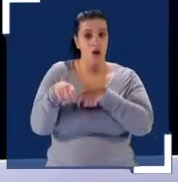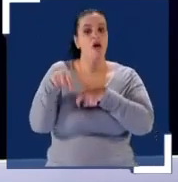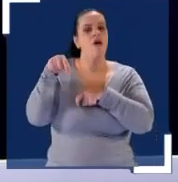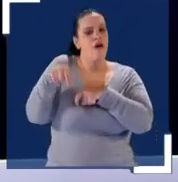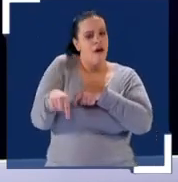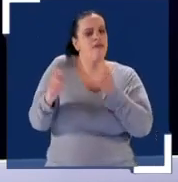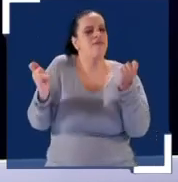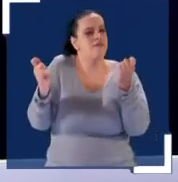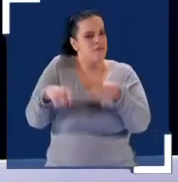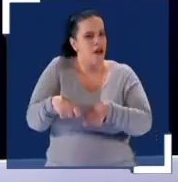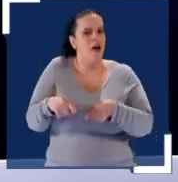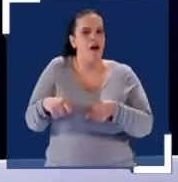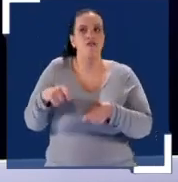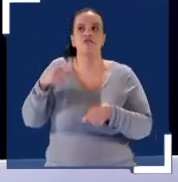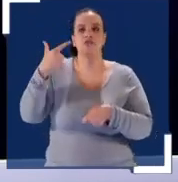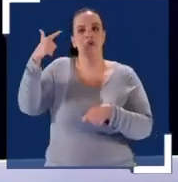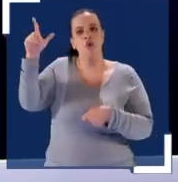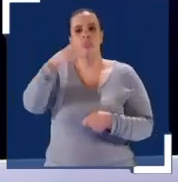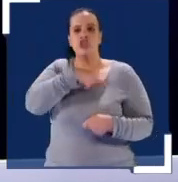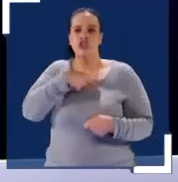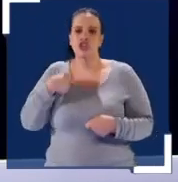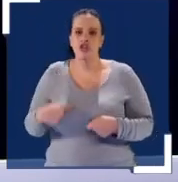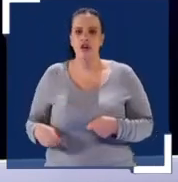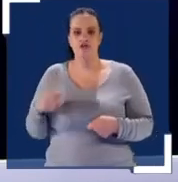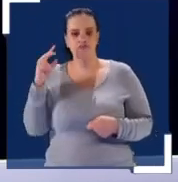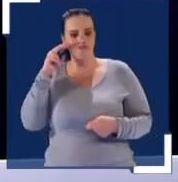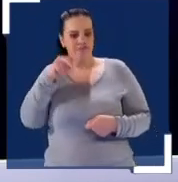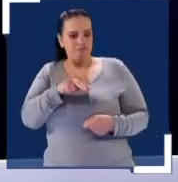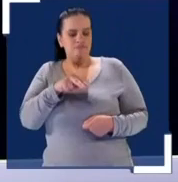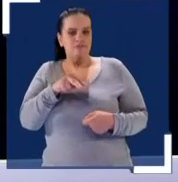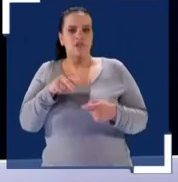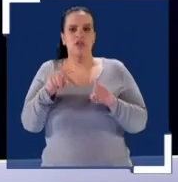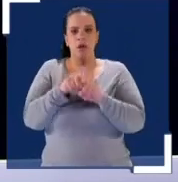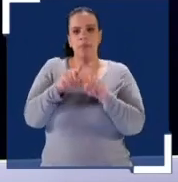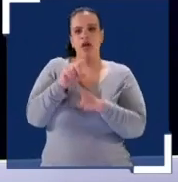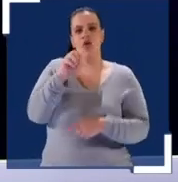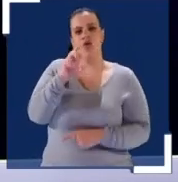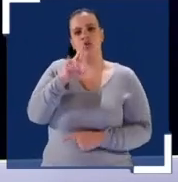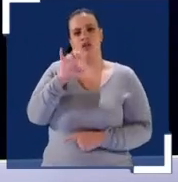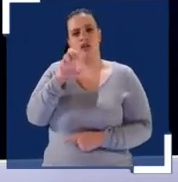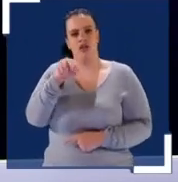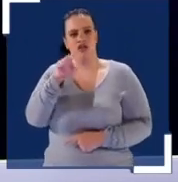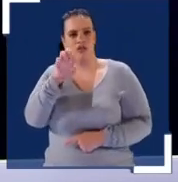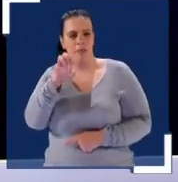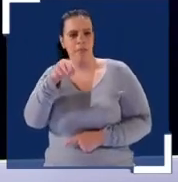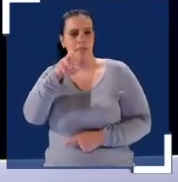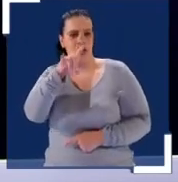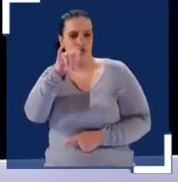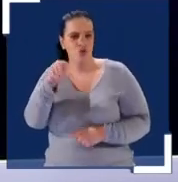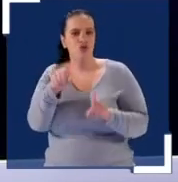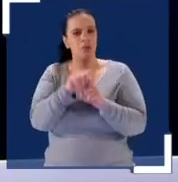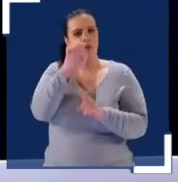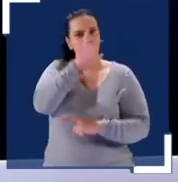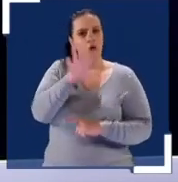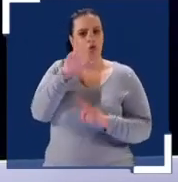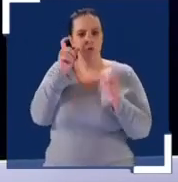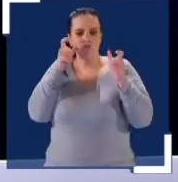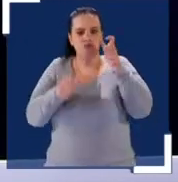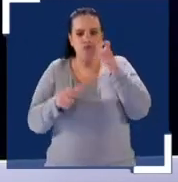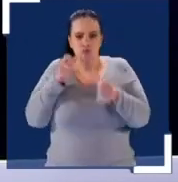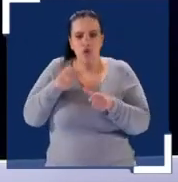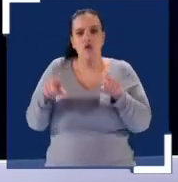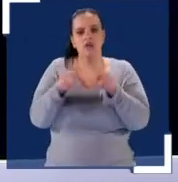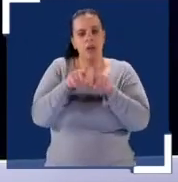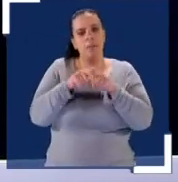que entusiasma investidores chineses, investidores do Médio Oriente e investidores europeus. Infraestrutura